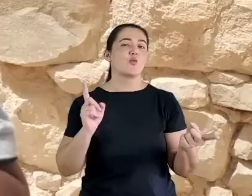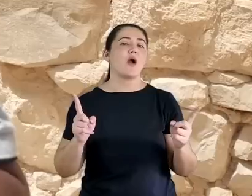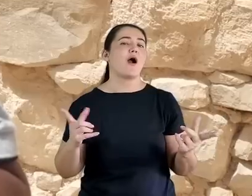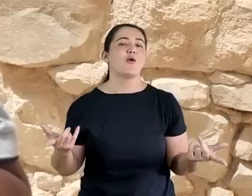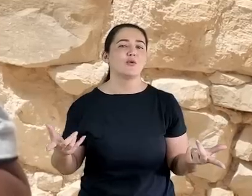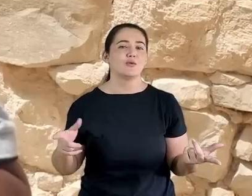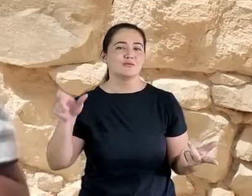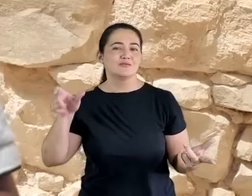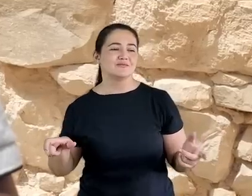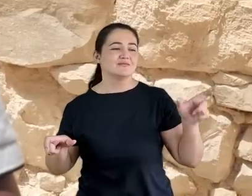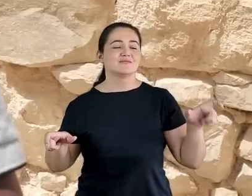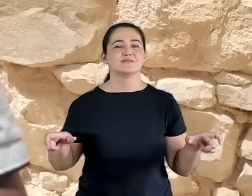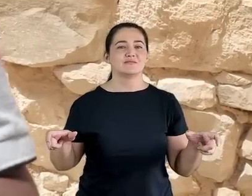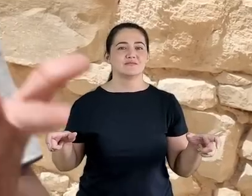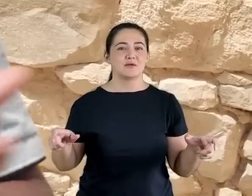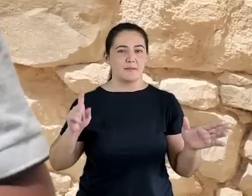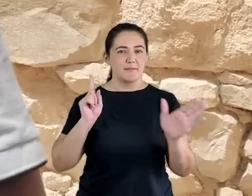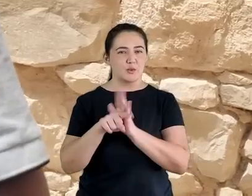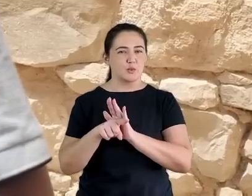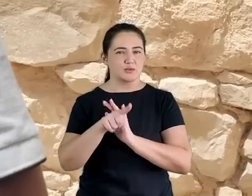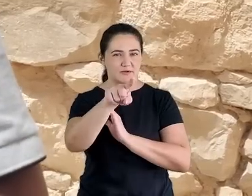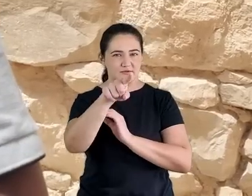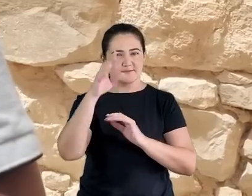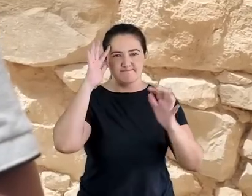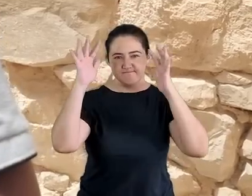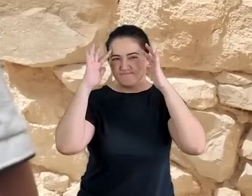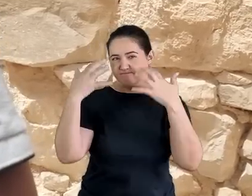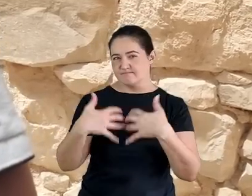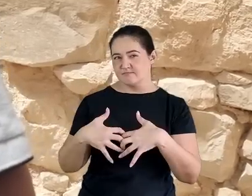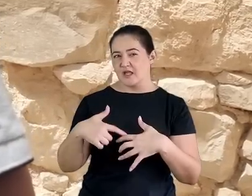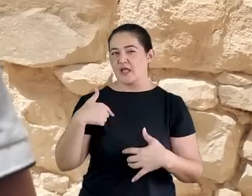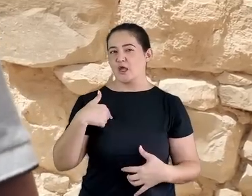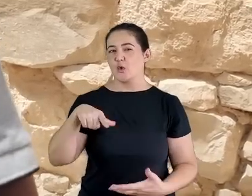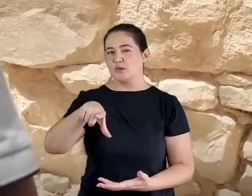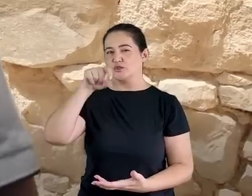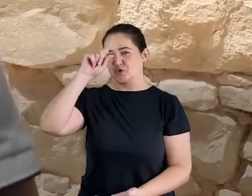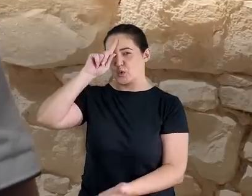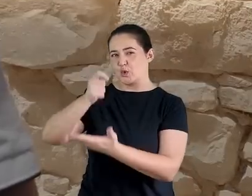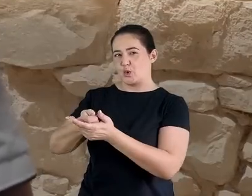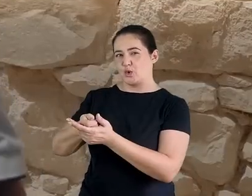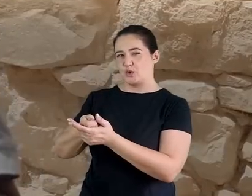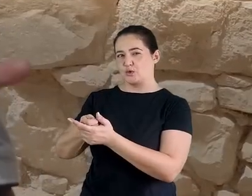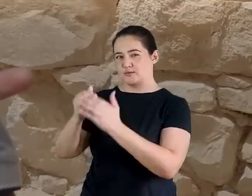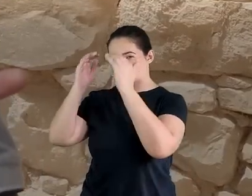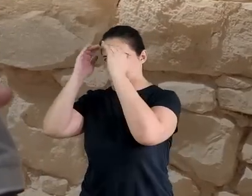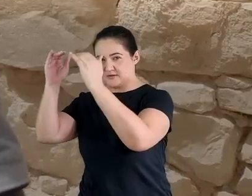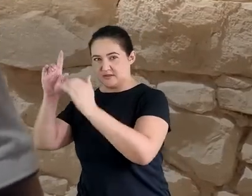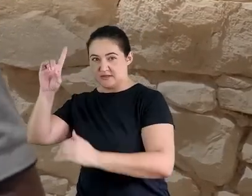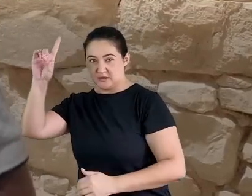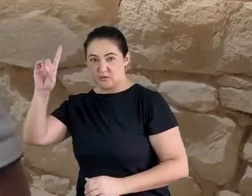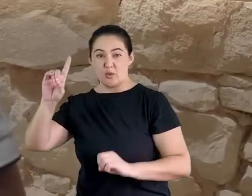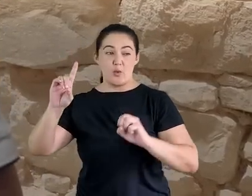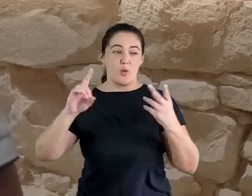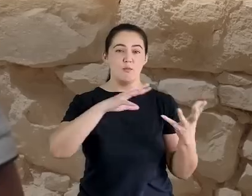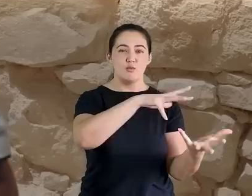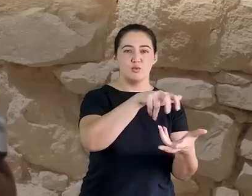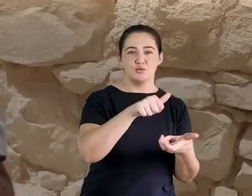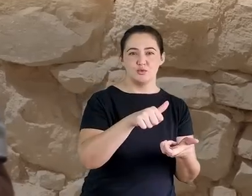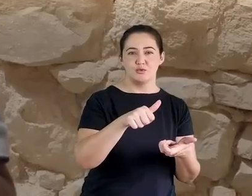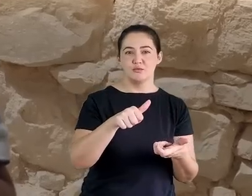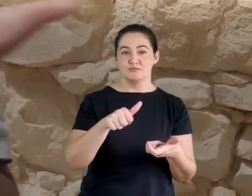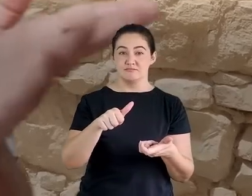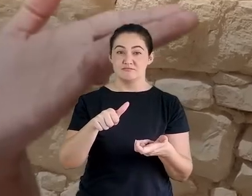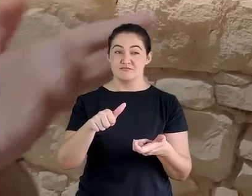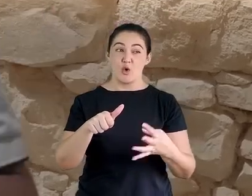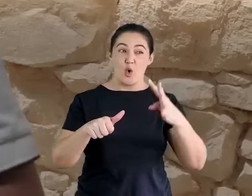para nós a pergunta e o dilema. A quem nós escolheremos servir? A Deus ou ao mundo? A